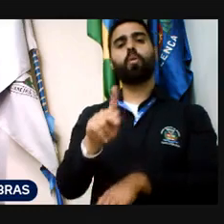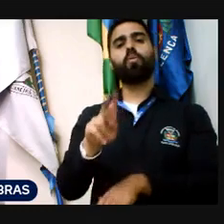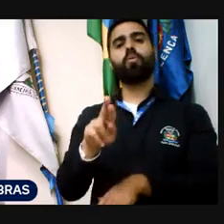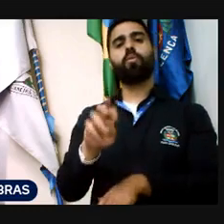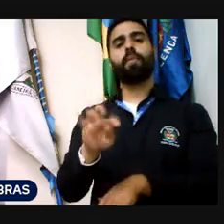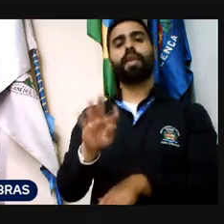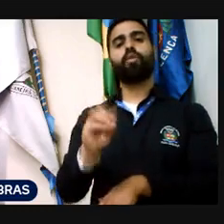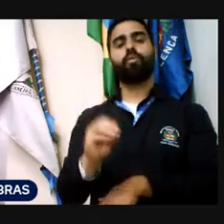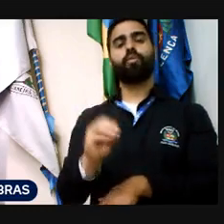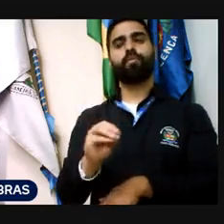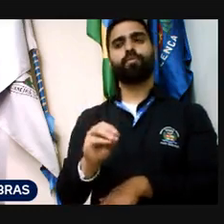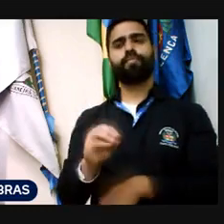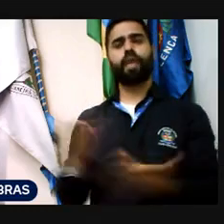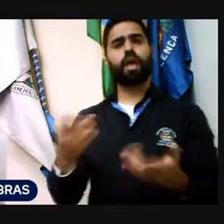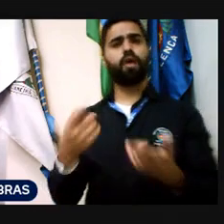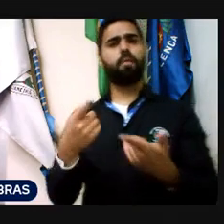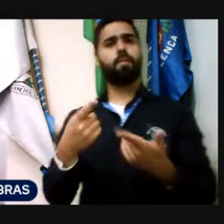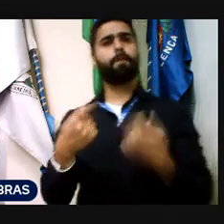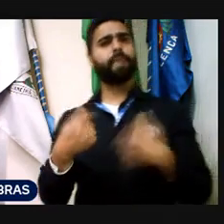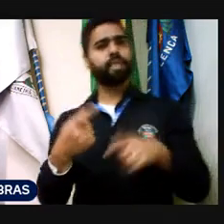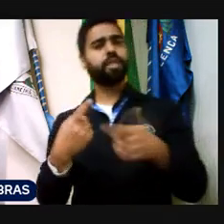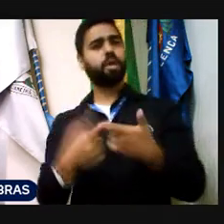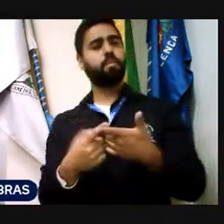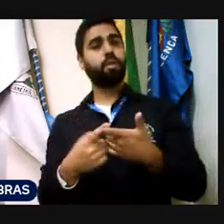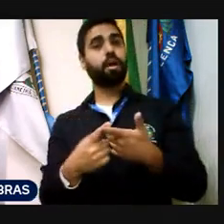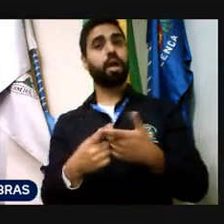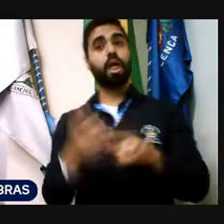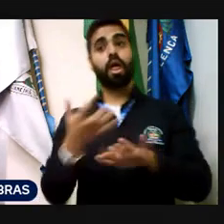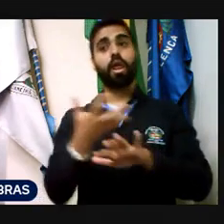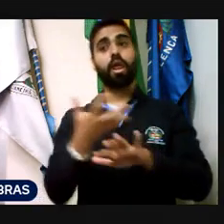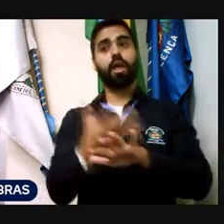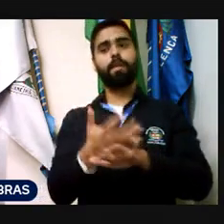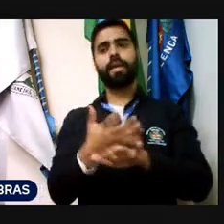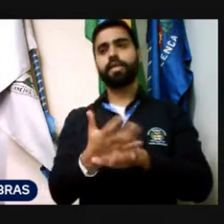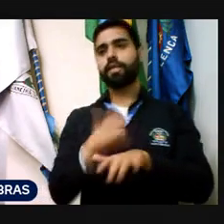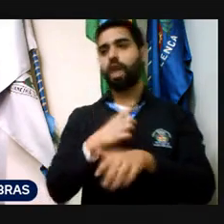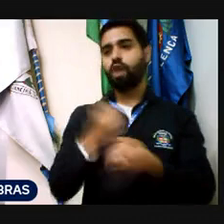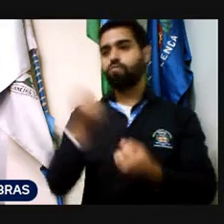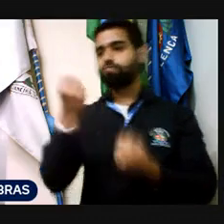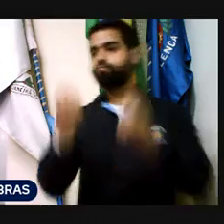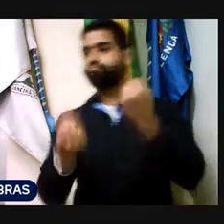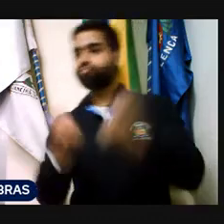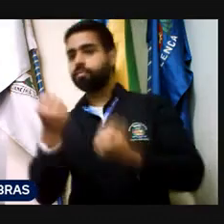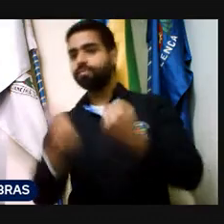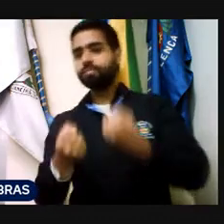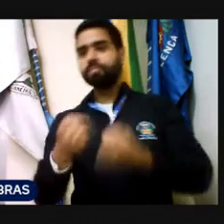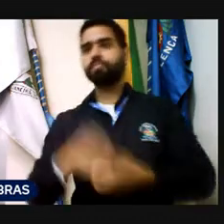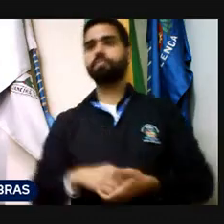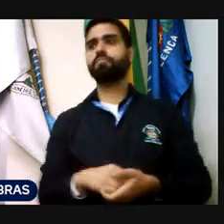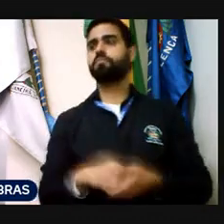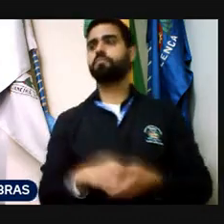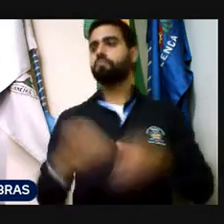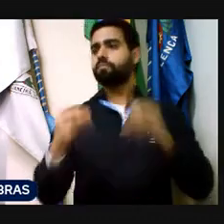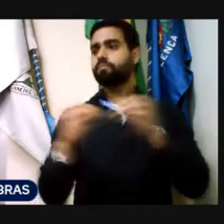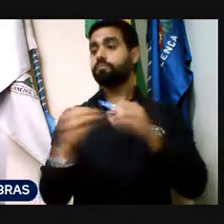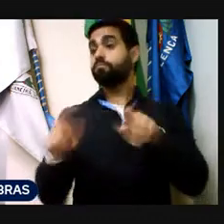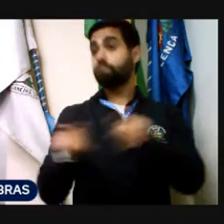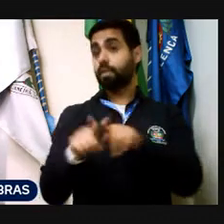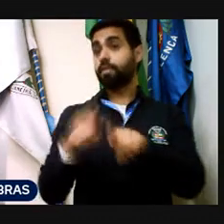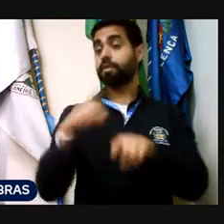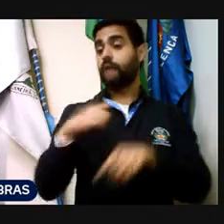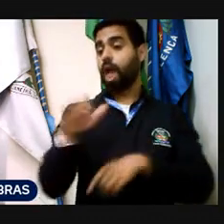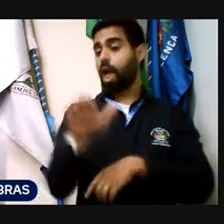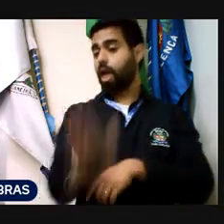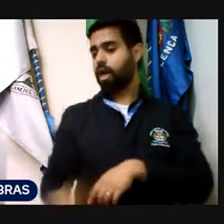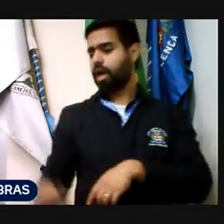faz-se necessária, pois na Praça Visconde do Rio Preto possui um fluxo intenso de veículos trafegando e nela encontra-se uma grande concentração de crianças,